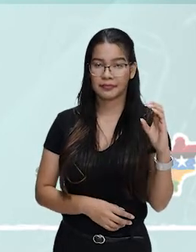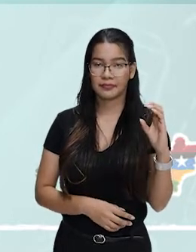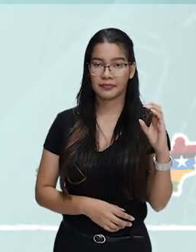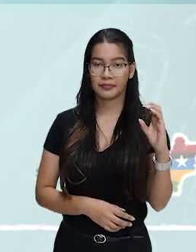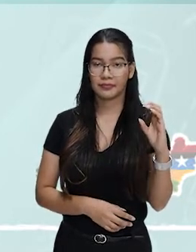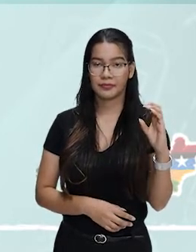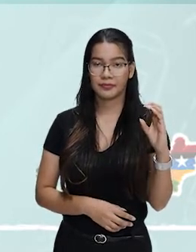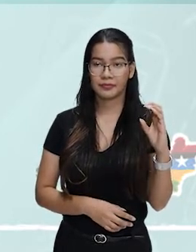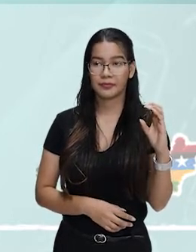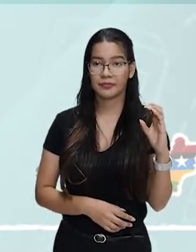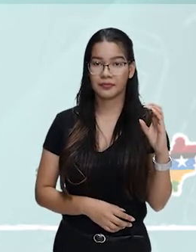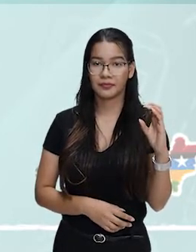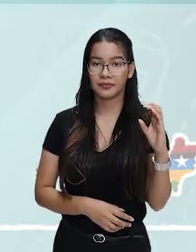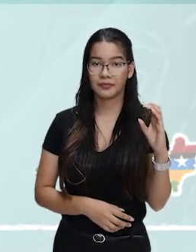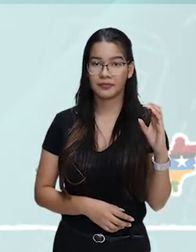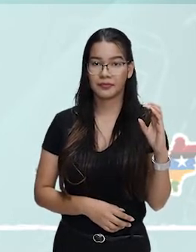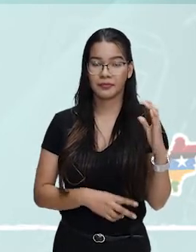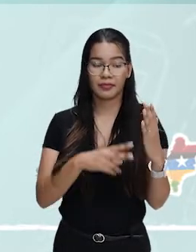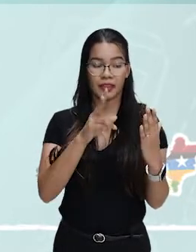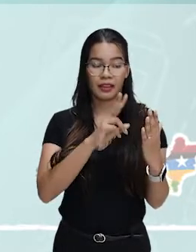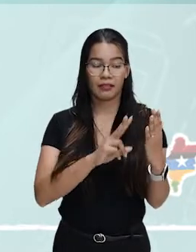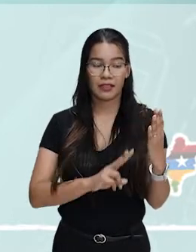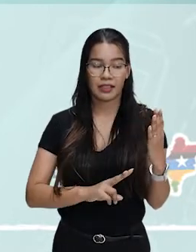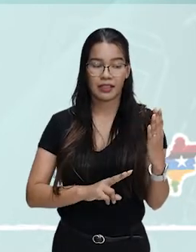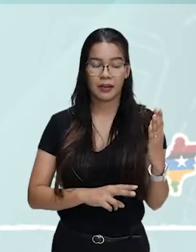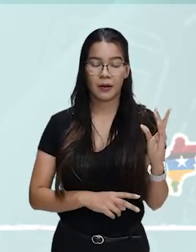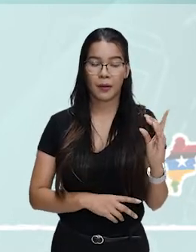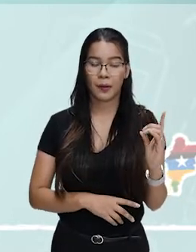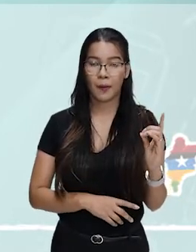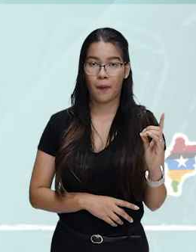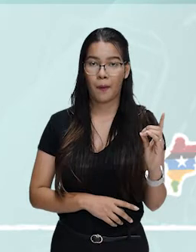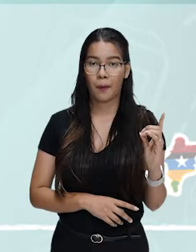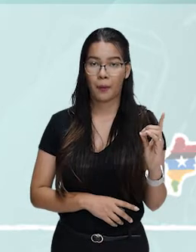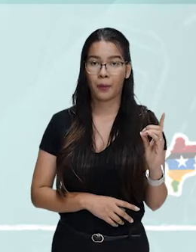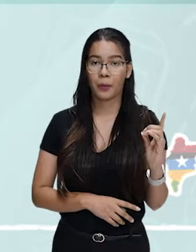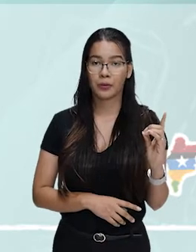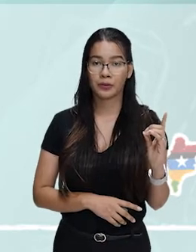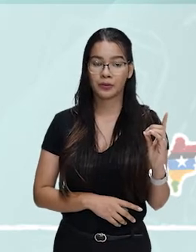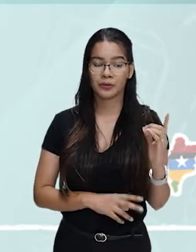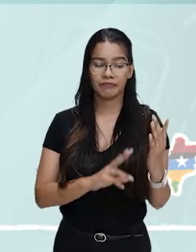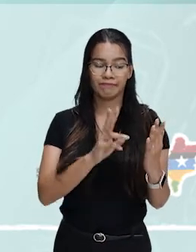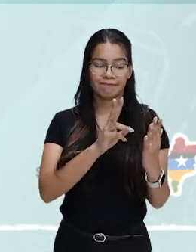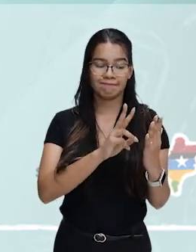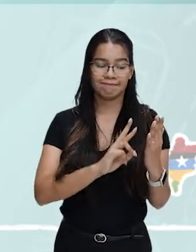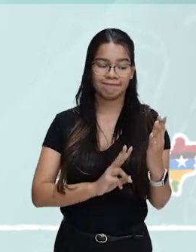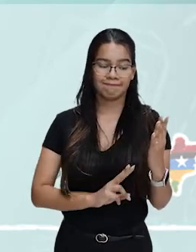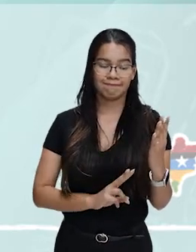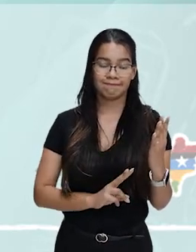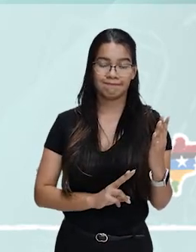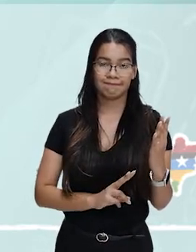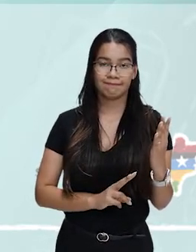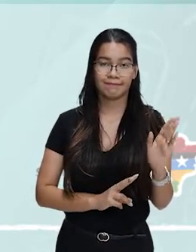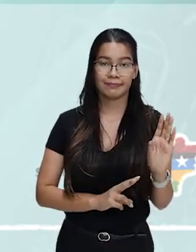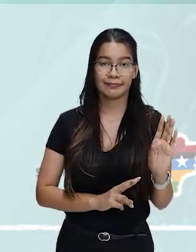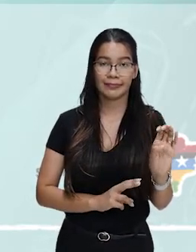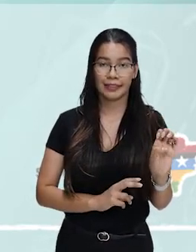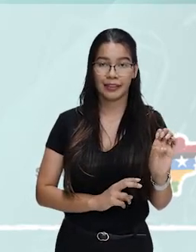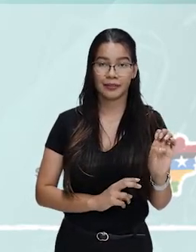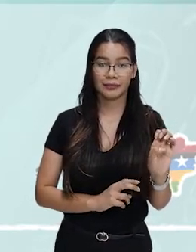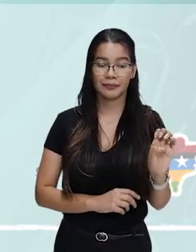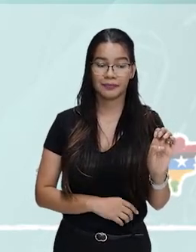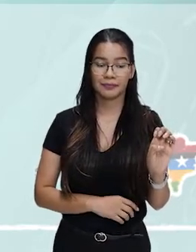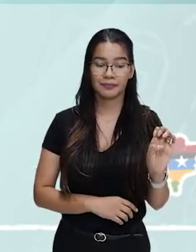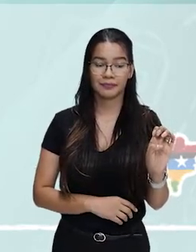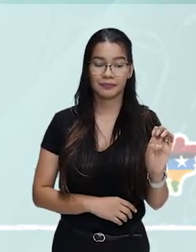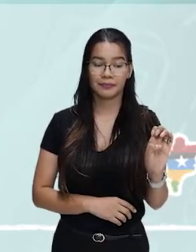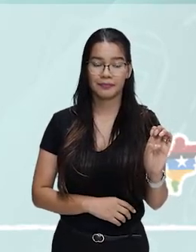Viajarei de ônibus ou alugarei um carro. Ele está de férias, mas não viajou.